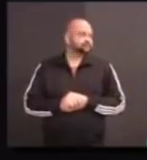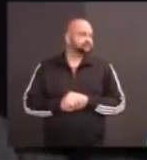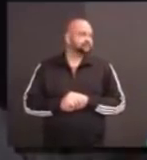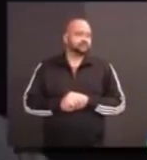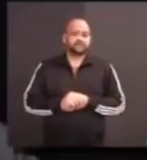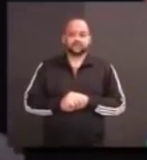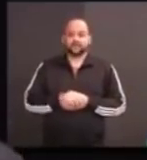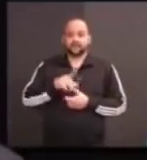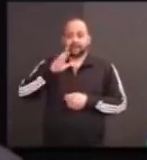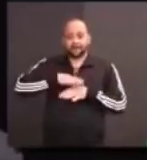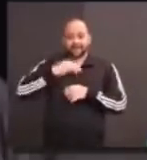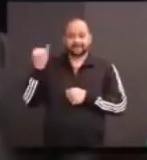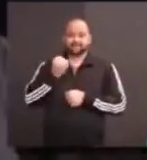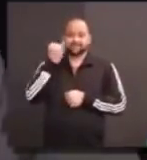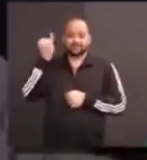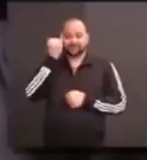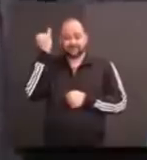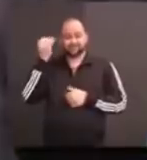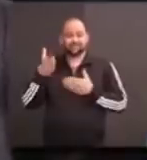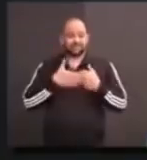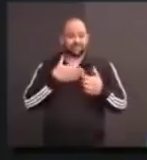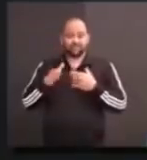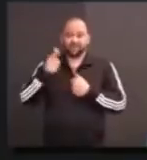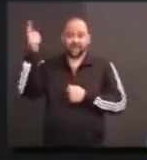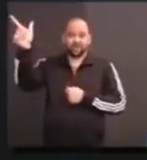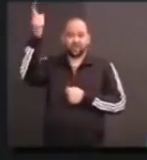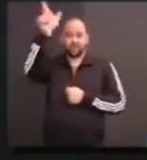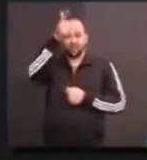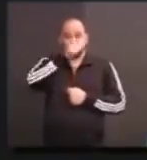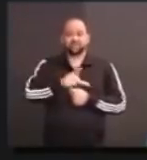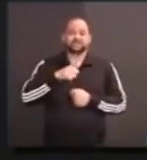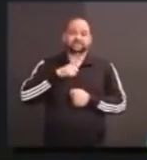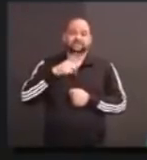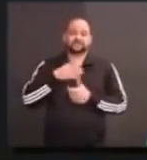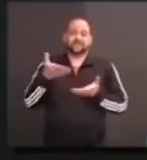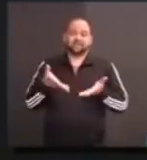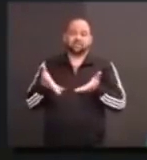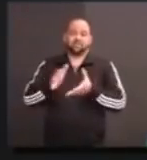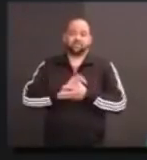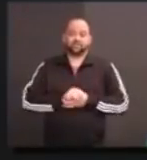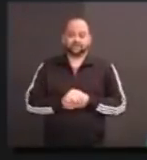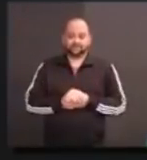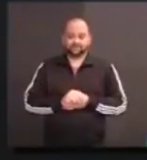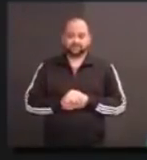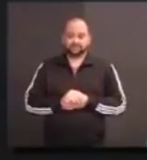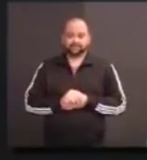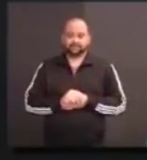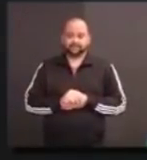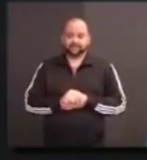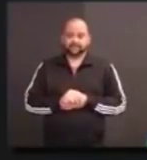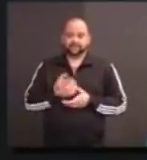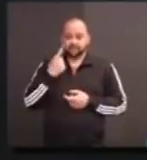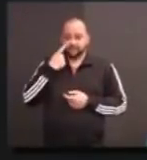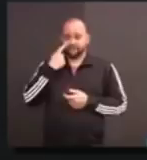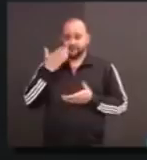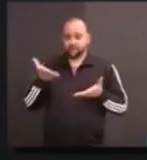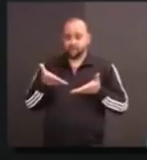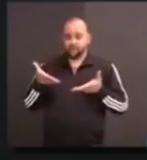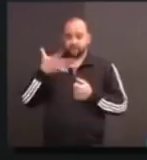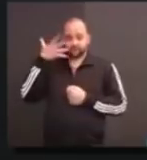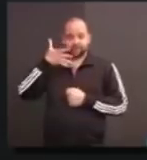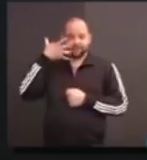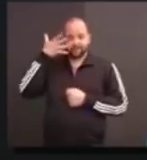vale pela literatura toda, inteira. Acabamos de ver aqui uma